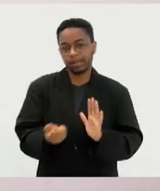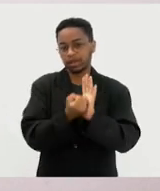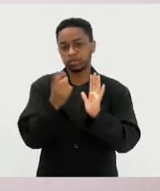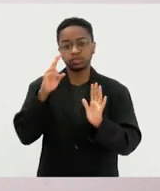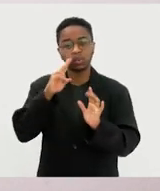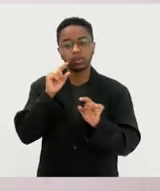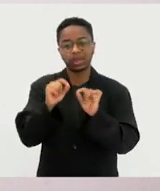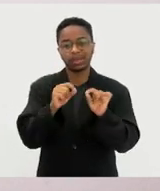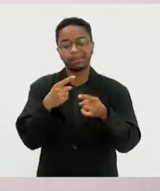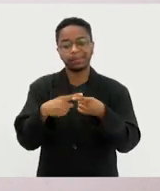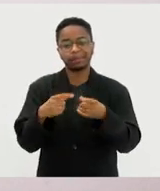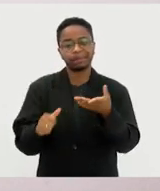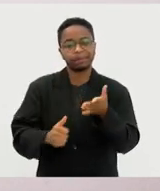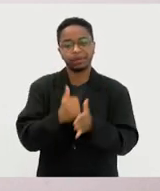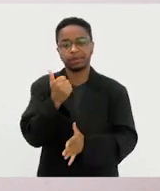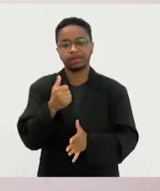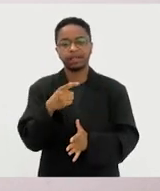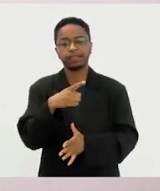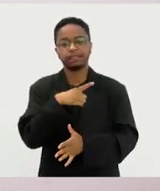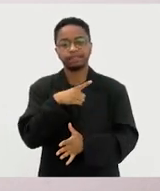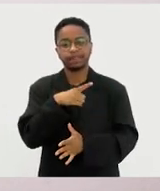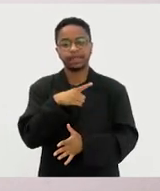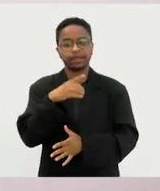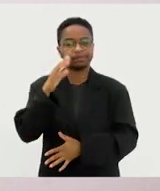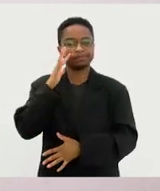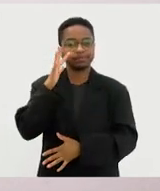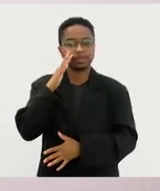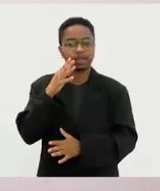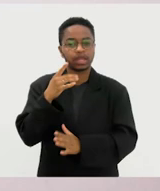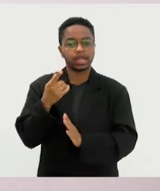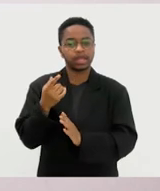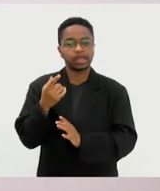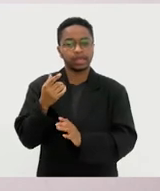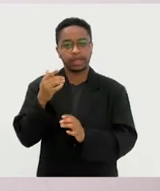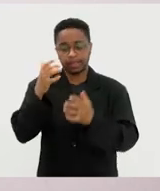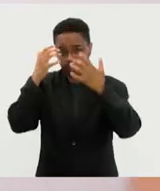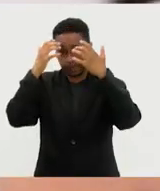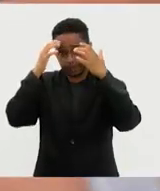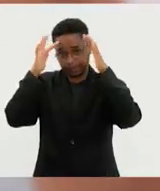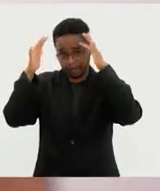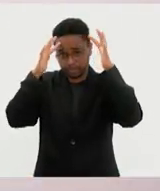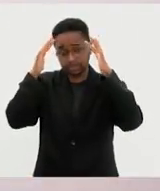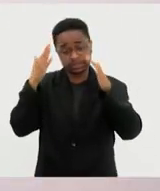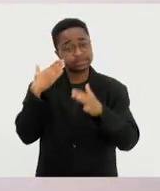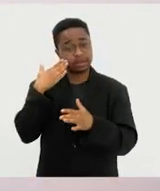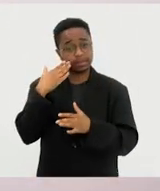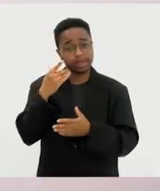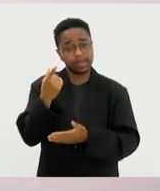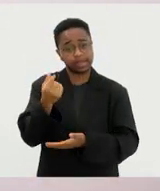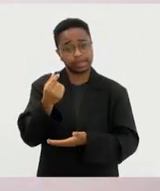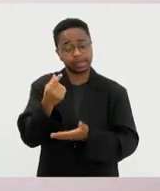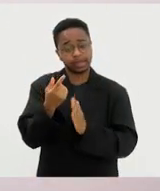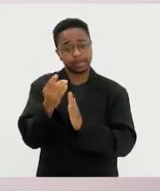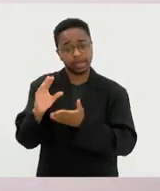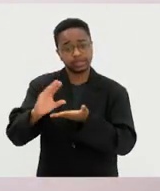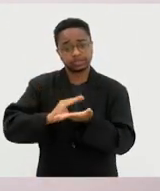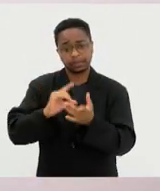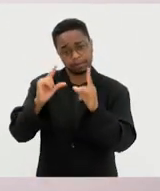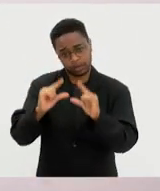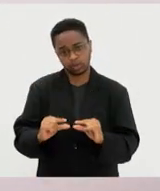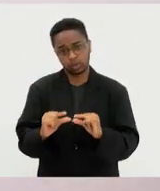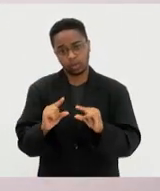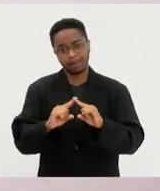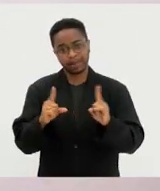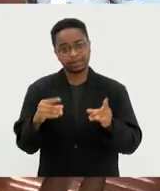primeira vez sai uma previsão de receita consciente que vai ser menor. É, mas aí tá dentro do esperado, está